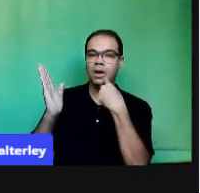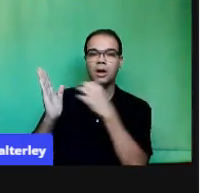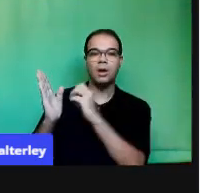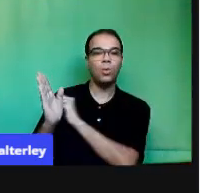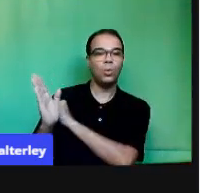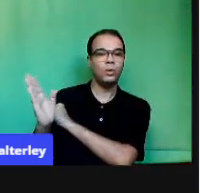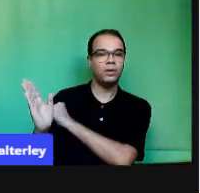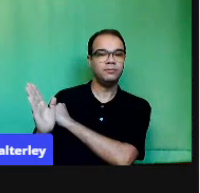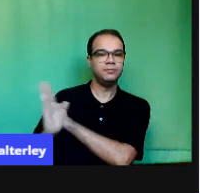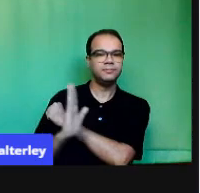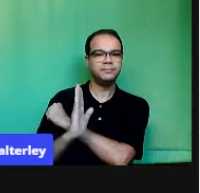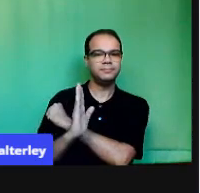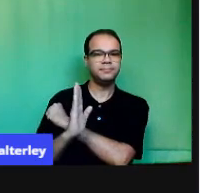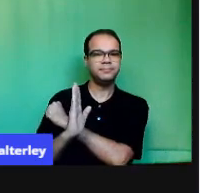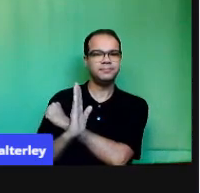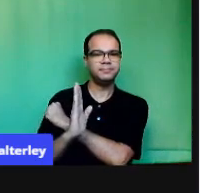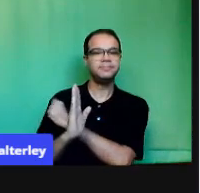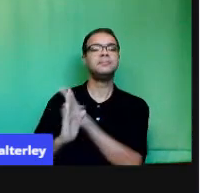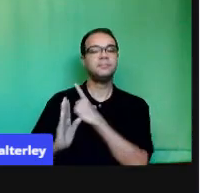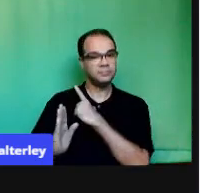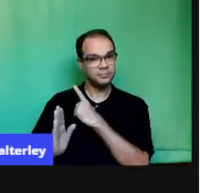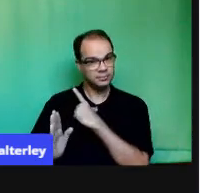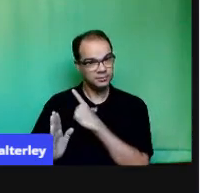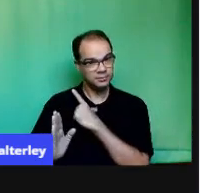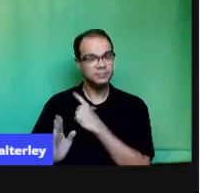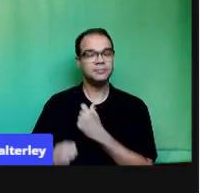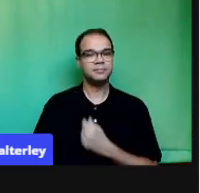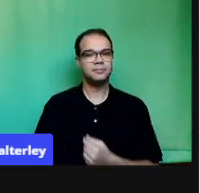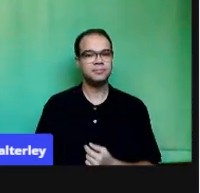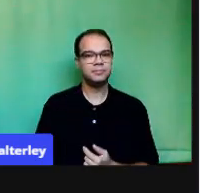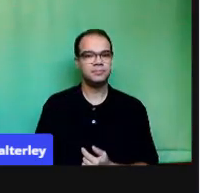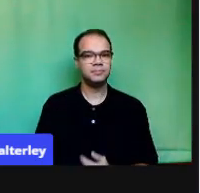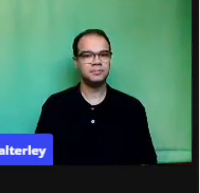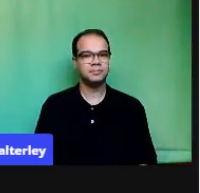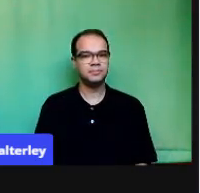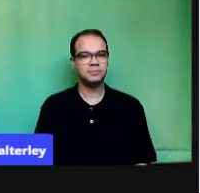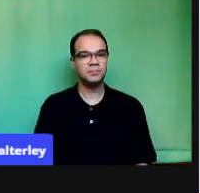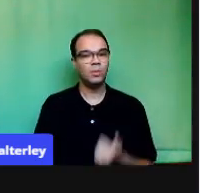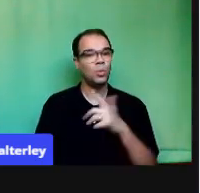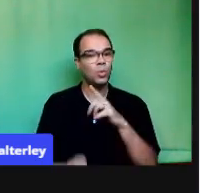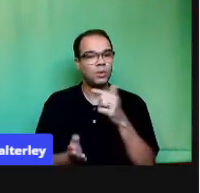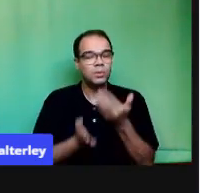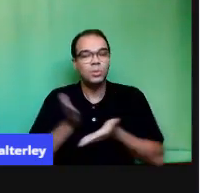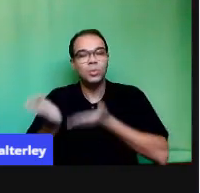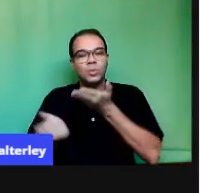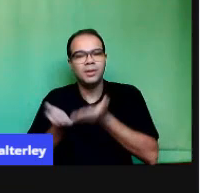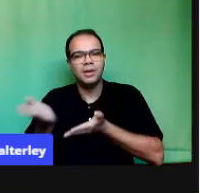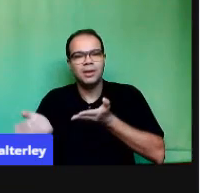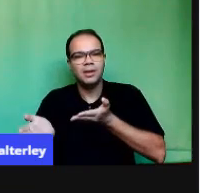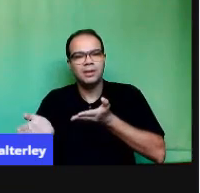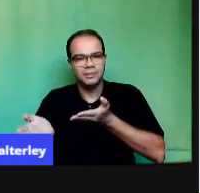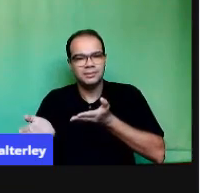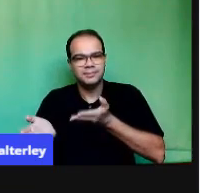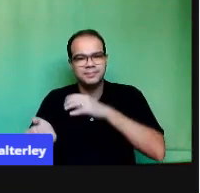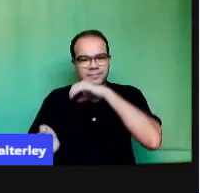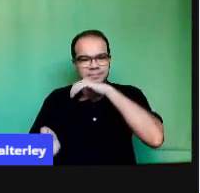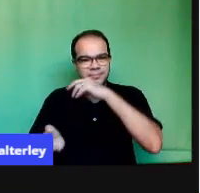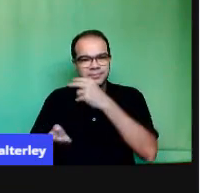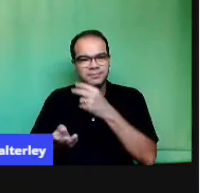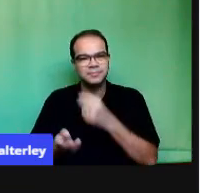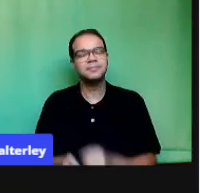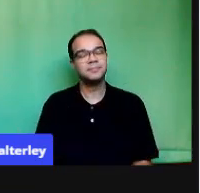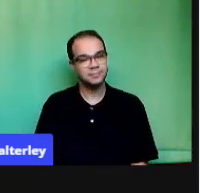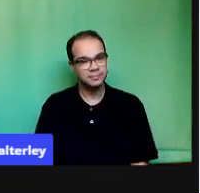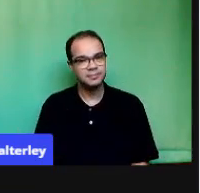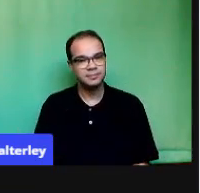comparada do estudo dos animais, e também nos temas socioambientais com o bem-estar animal, onde a gente tenta fazer essa relação,